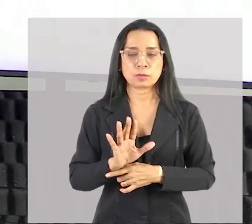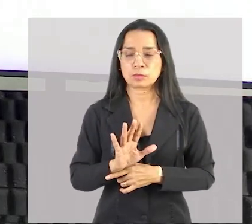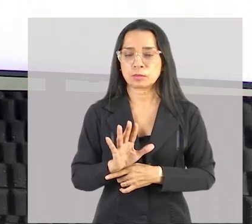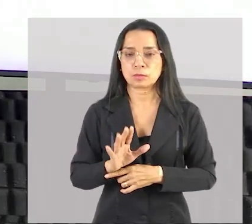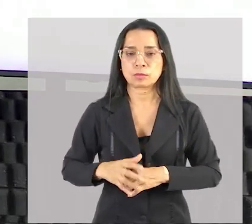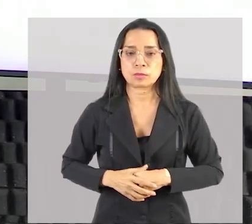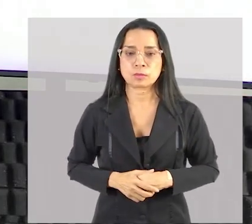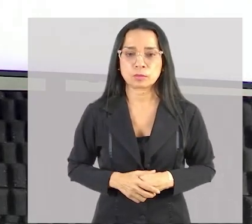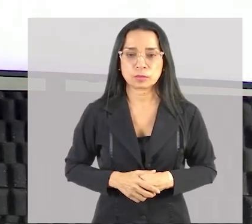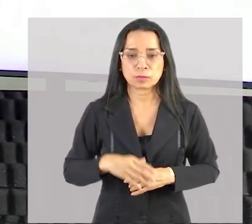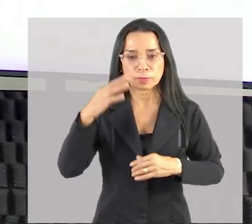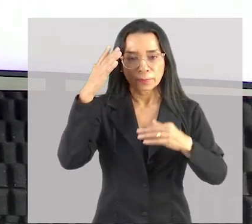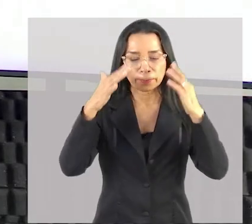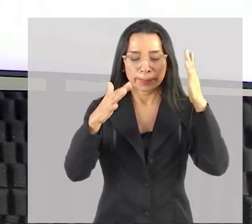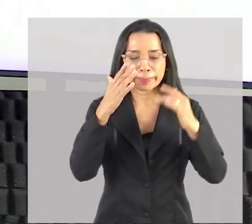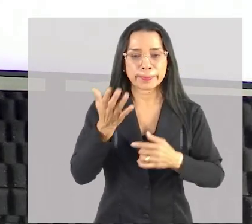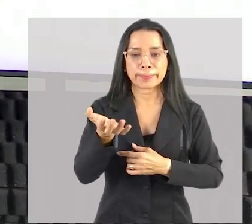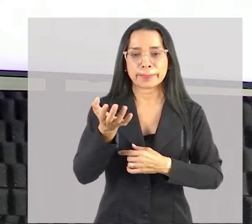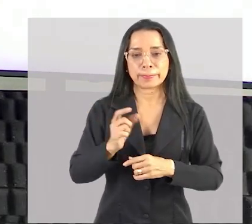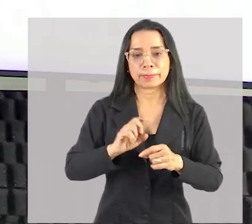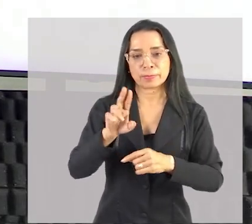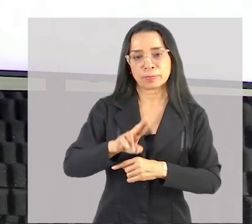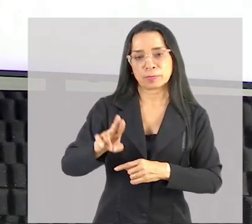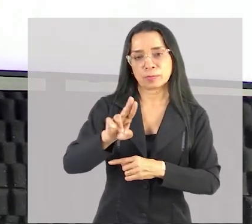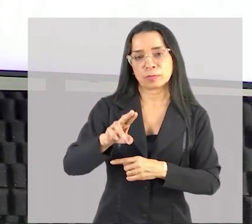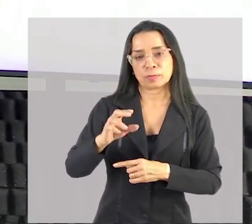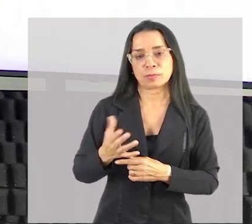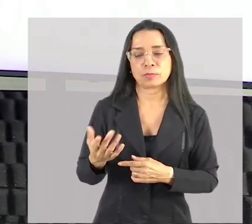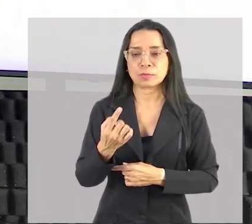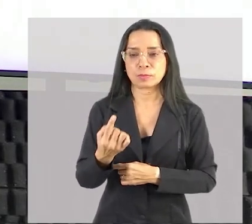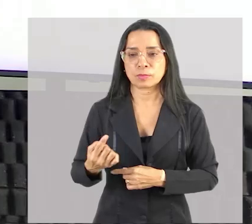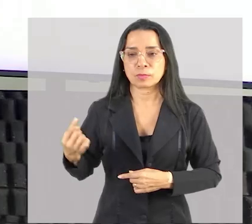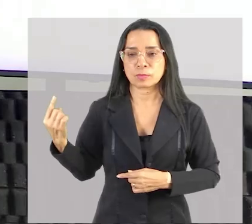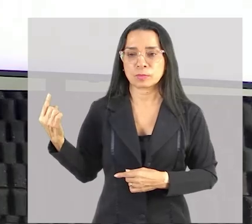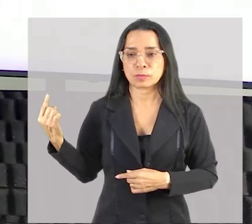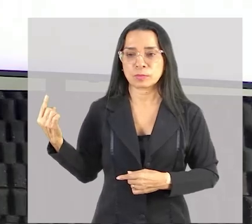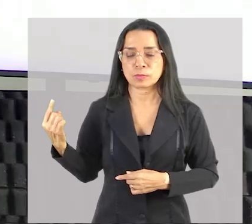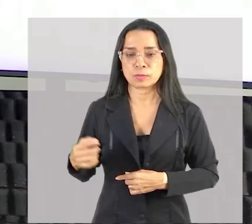Vamos imaginar agora que meu filho vai querer colocar o ácido nítrico.